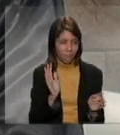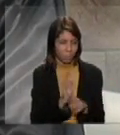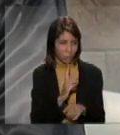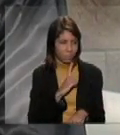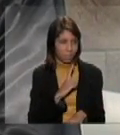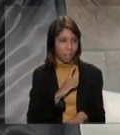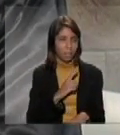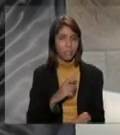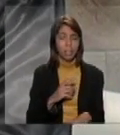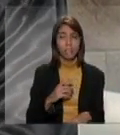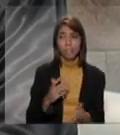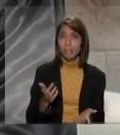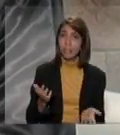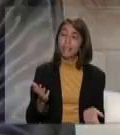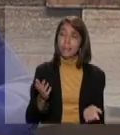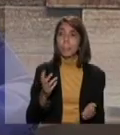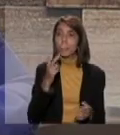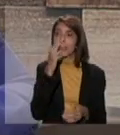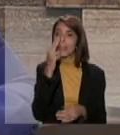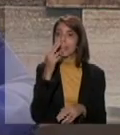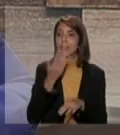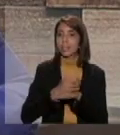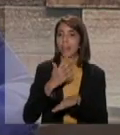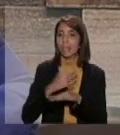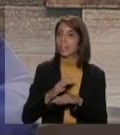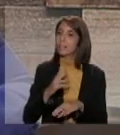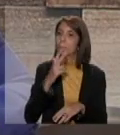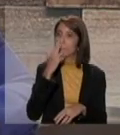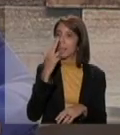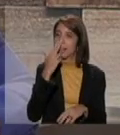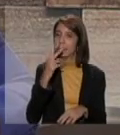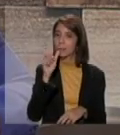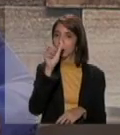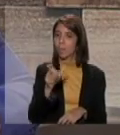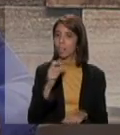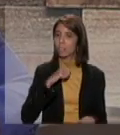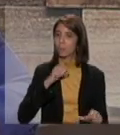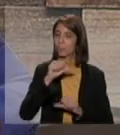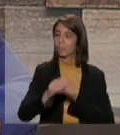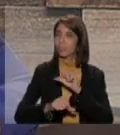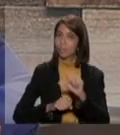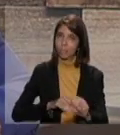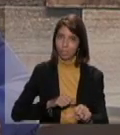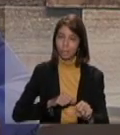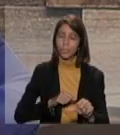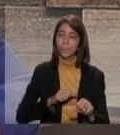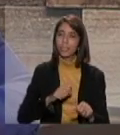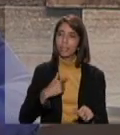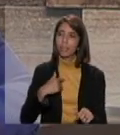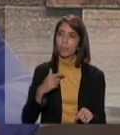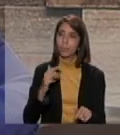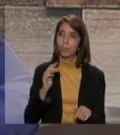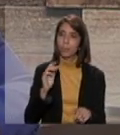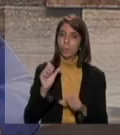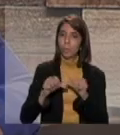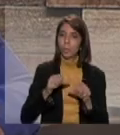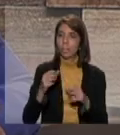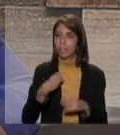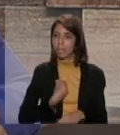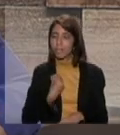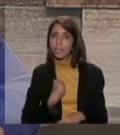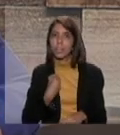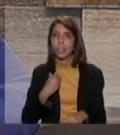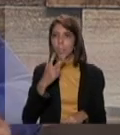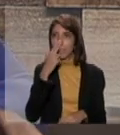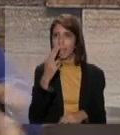uma questão. Tem isso? Eu acho que a gente faz um exercício muito grande de se colocar no lugar do personagem. Isso já é um exercício bastante interessante